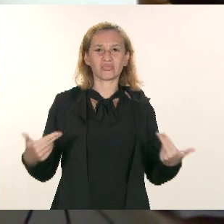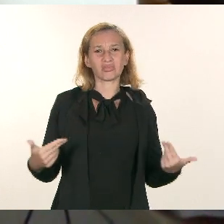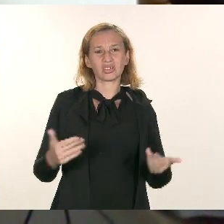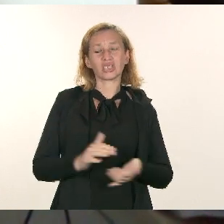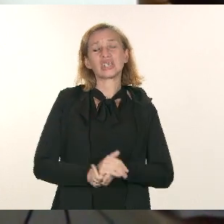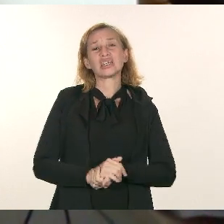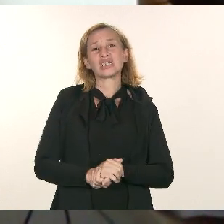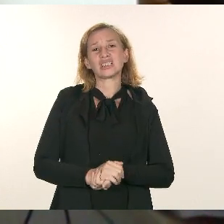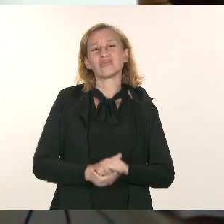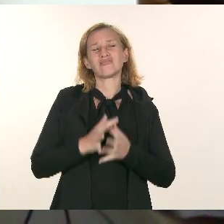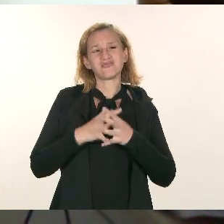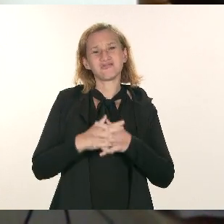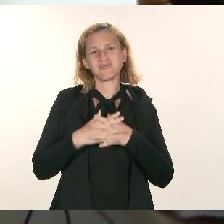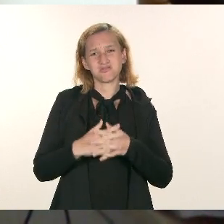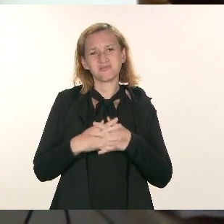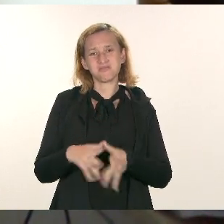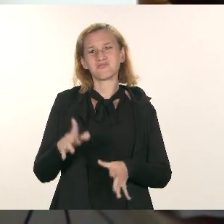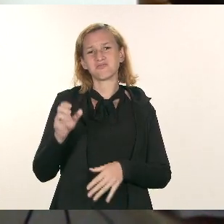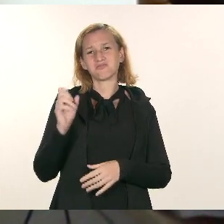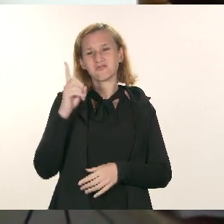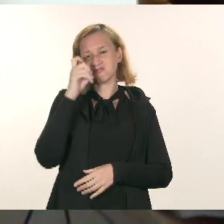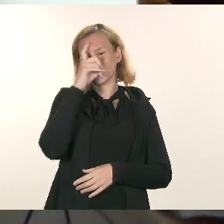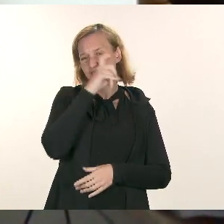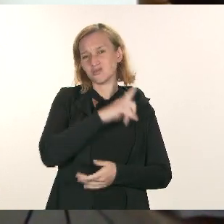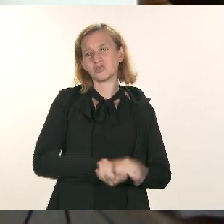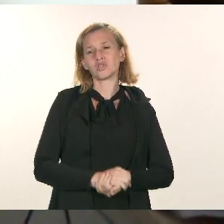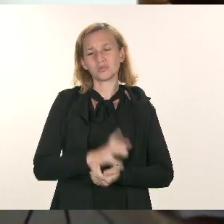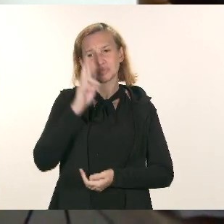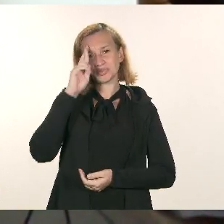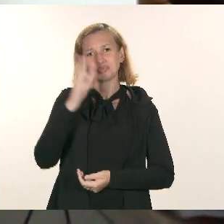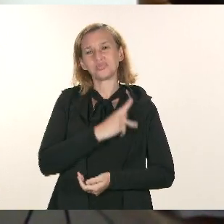tudo muito lastimável.